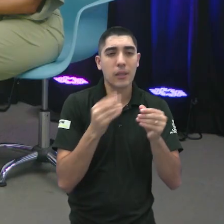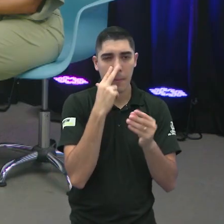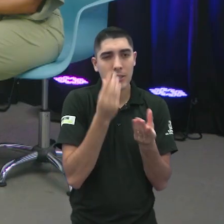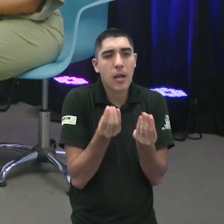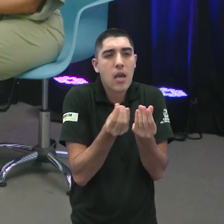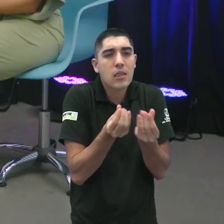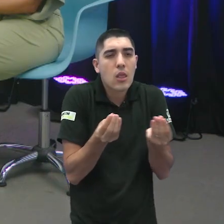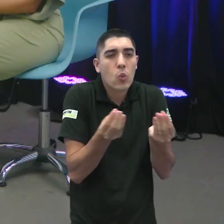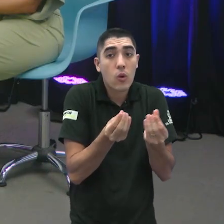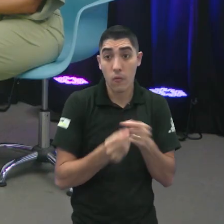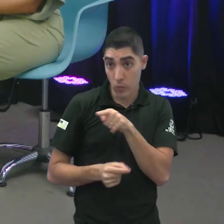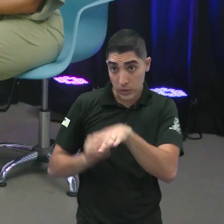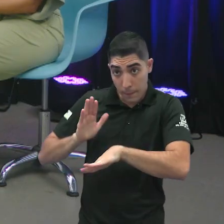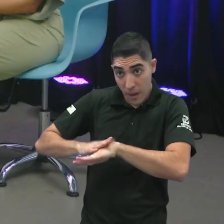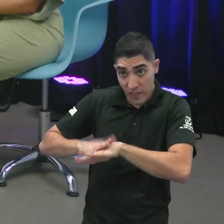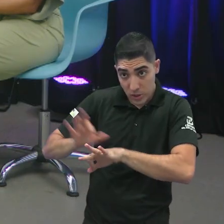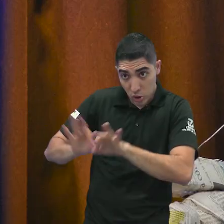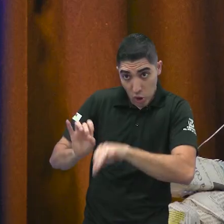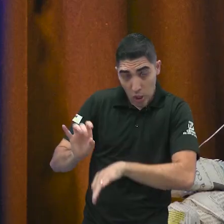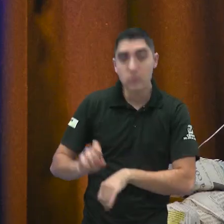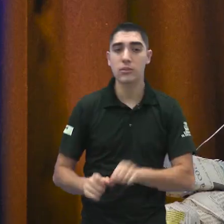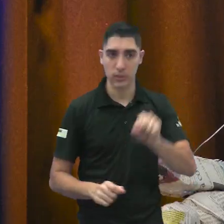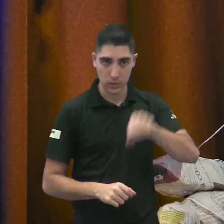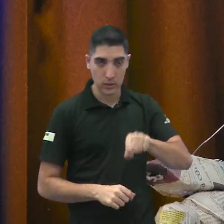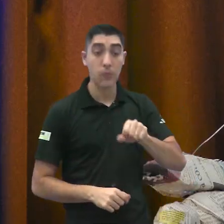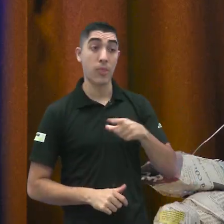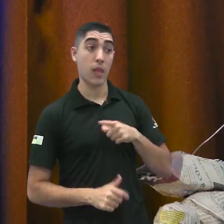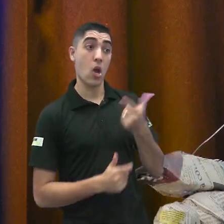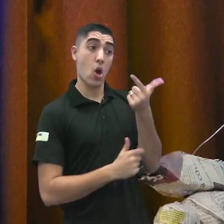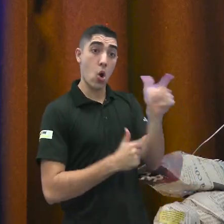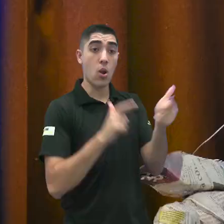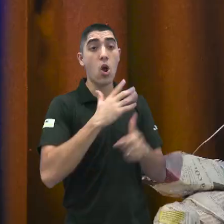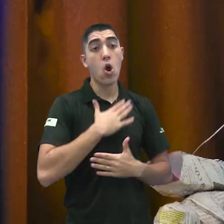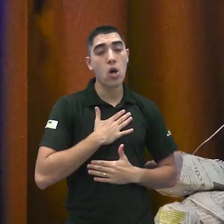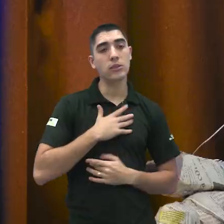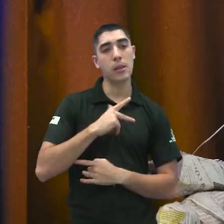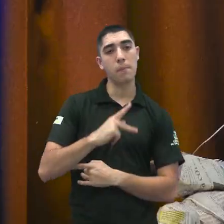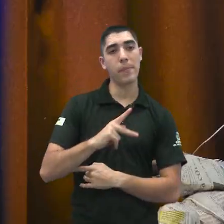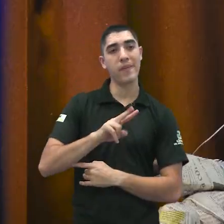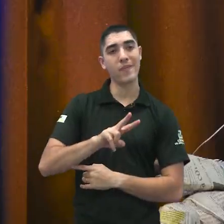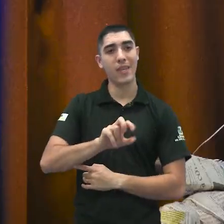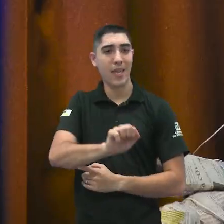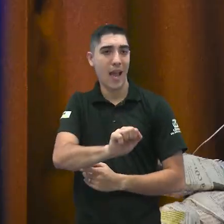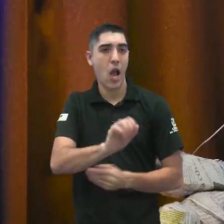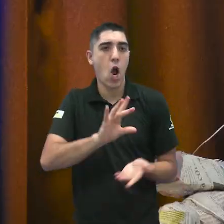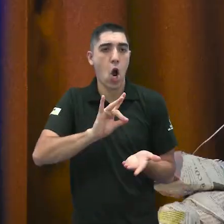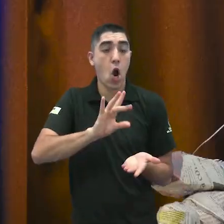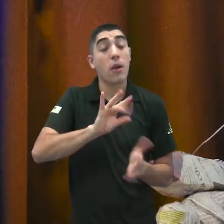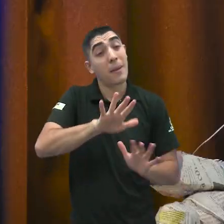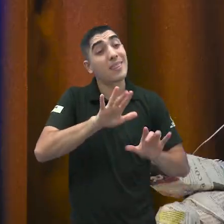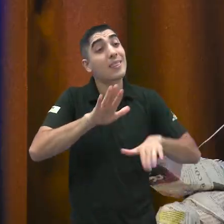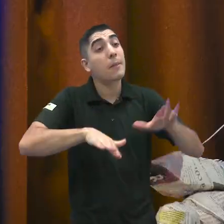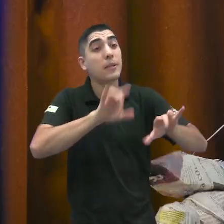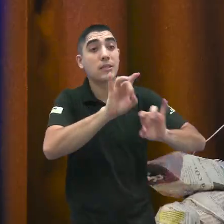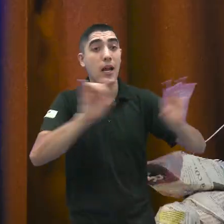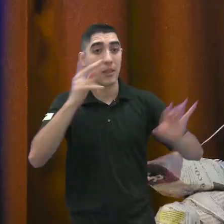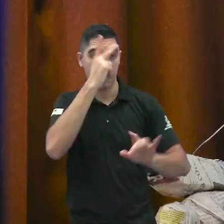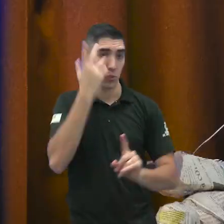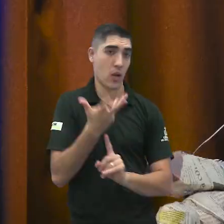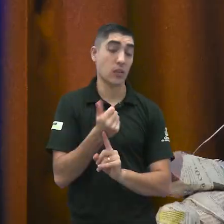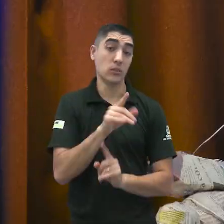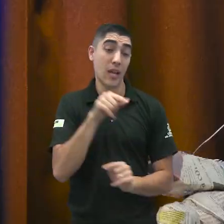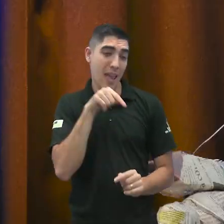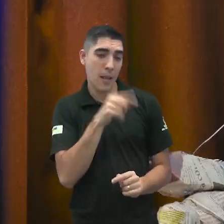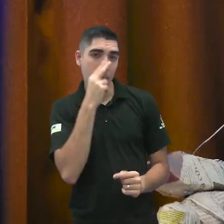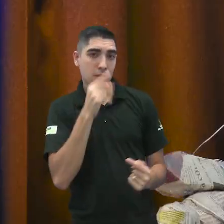farinha de trigo. Que você mesmo faz. Exatamente. Tem artistas que preferem a cola PVA. Vai depender do artista. Porque isso aqui é uma